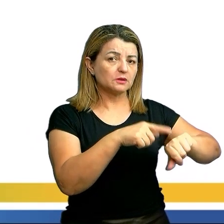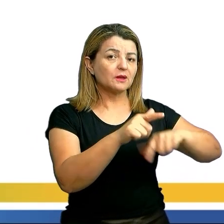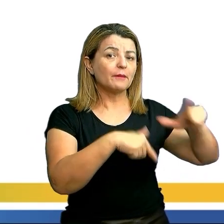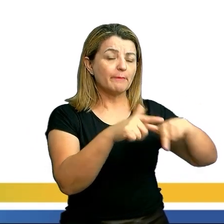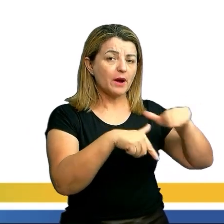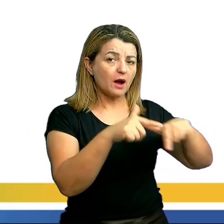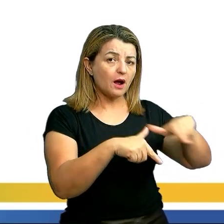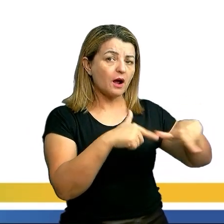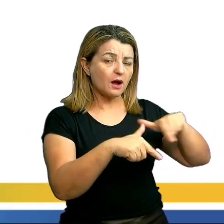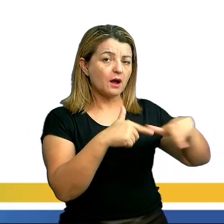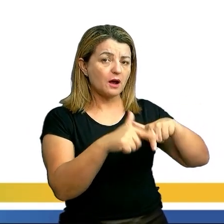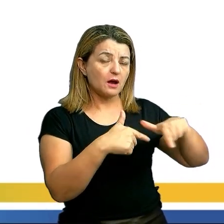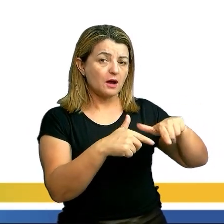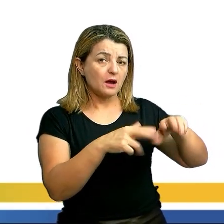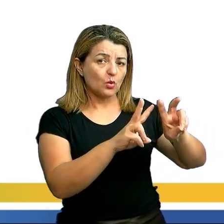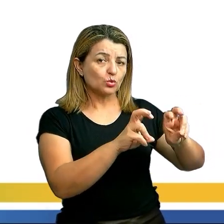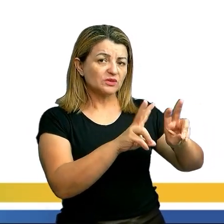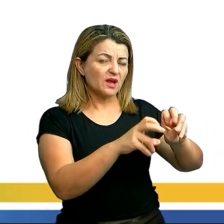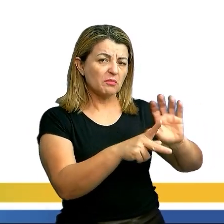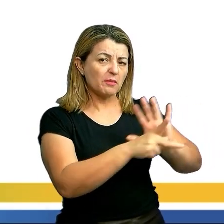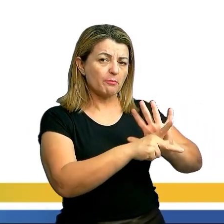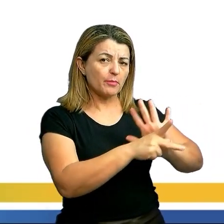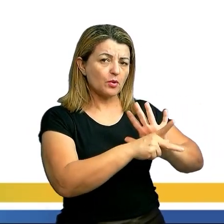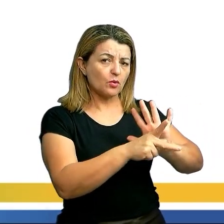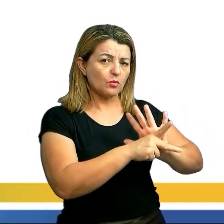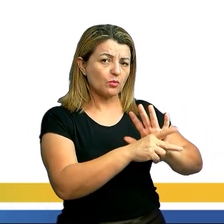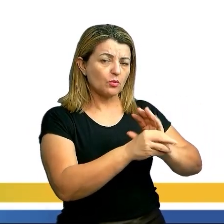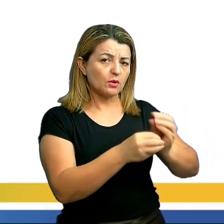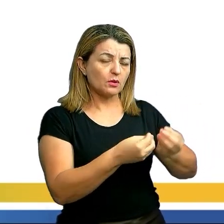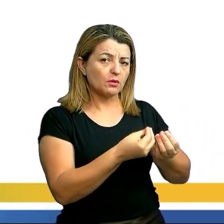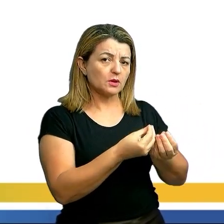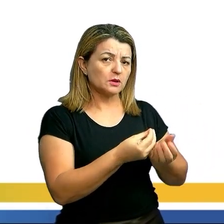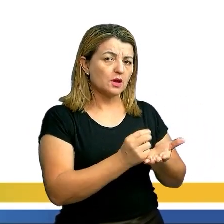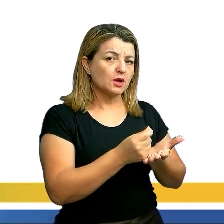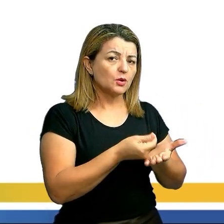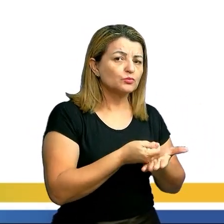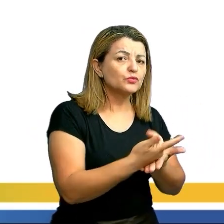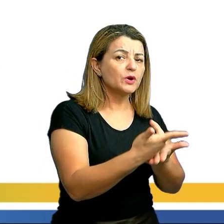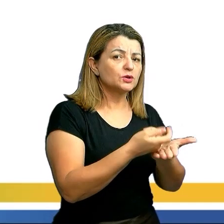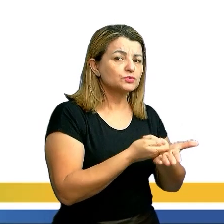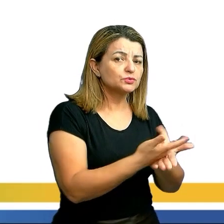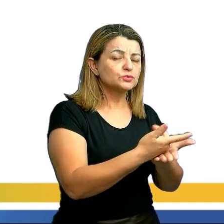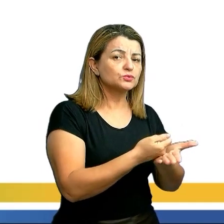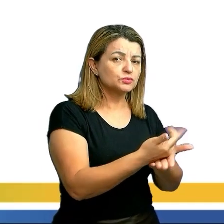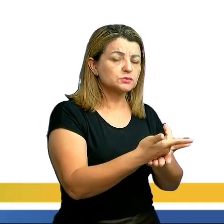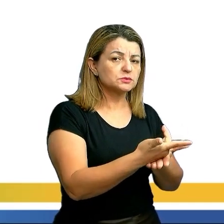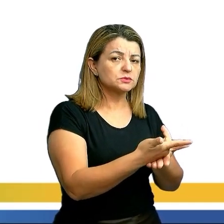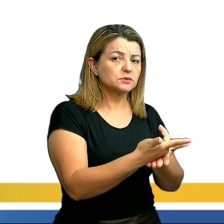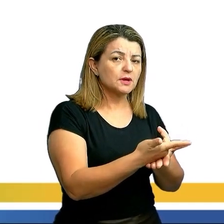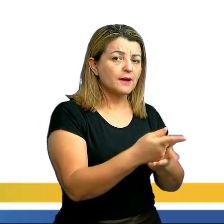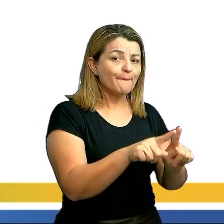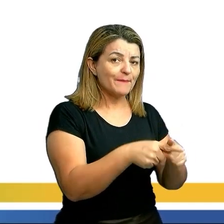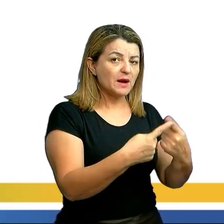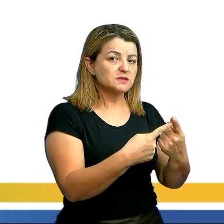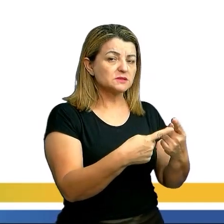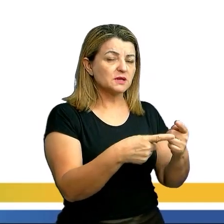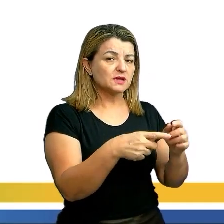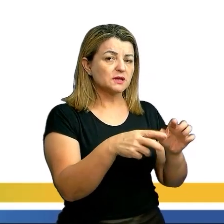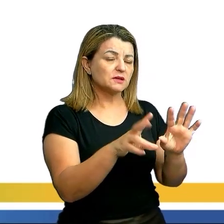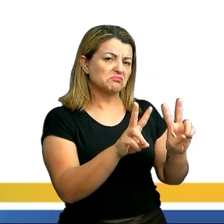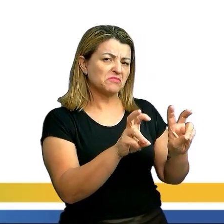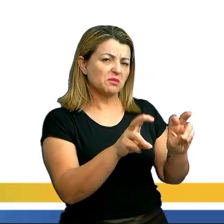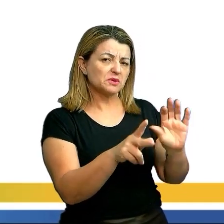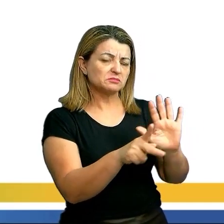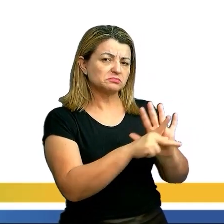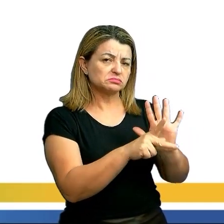trabalha com assuntos específicos. Ele concede empréstimos, assim como o FMI, mas ele trabalha com assuntos específicos. Por